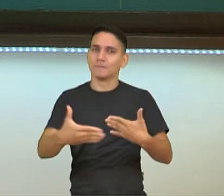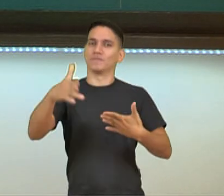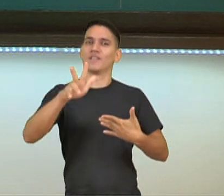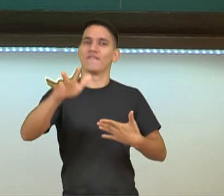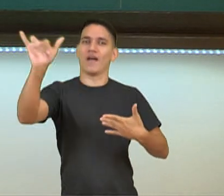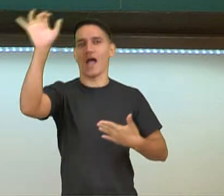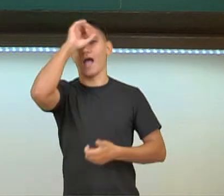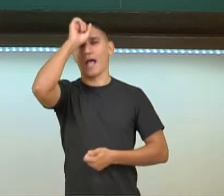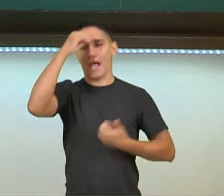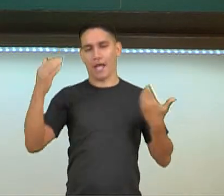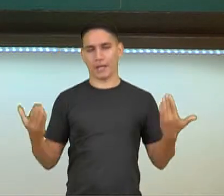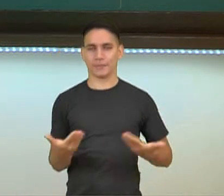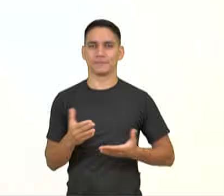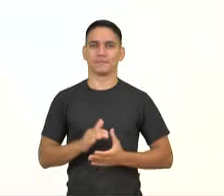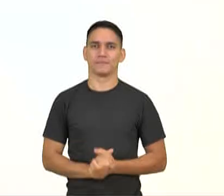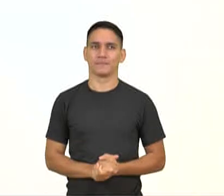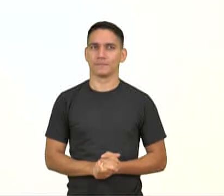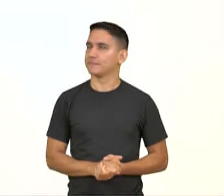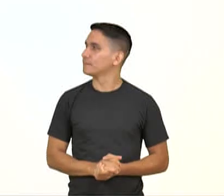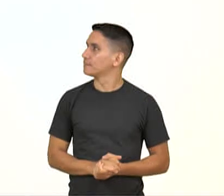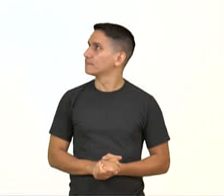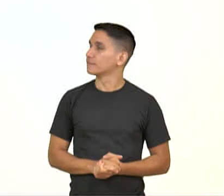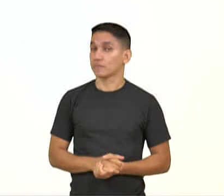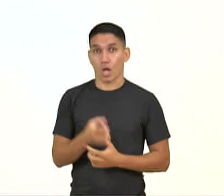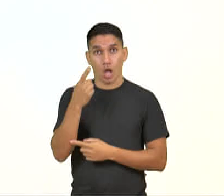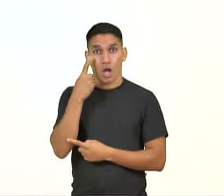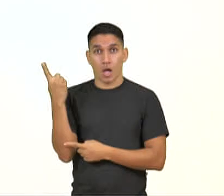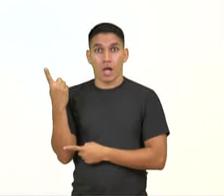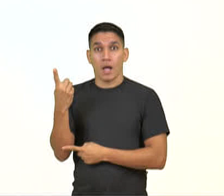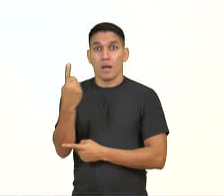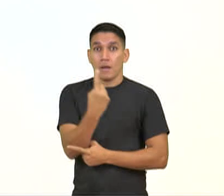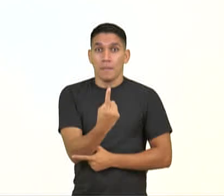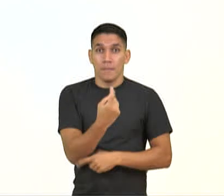muito sobre ele aqui. Olha só, em